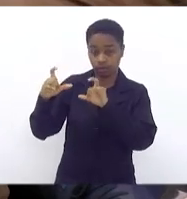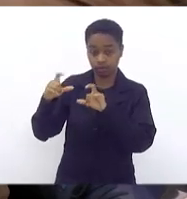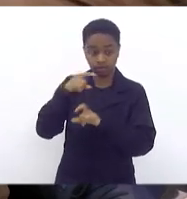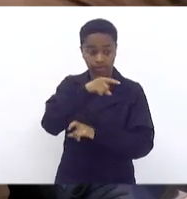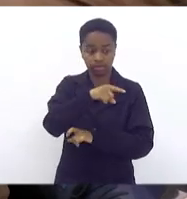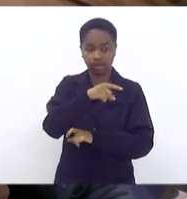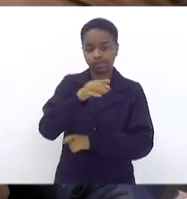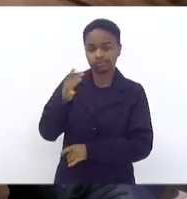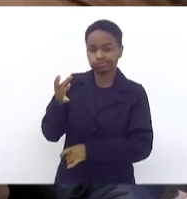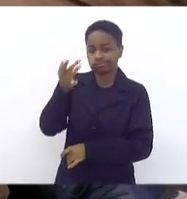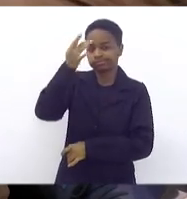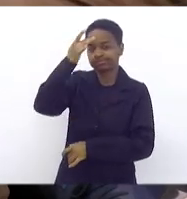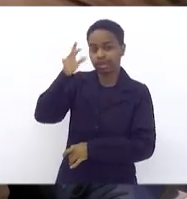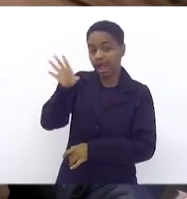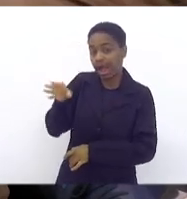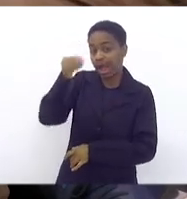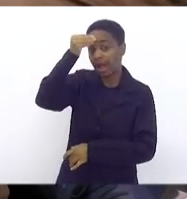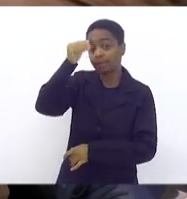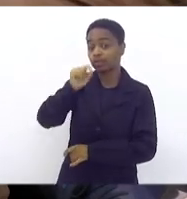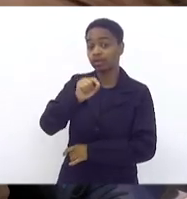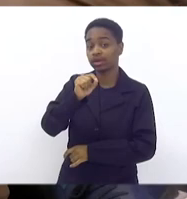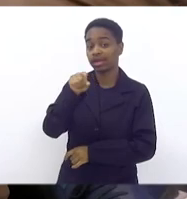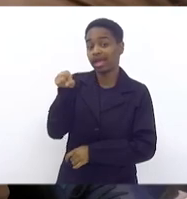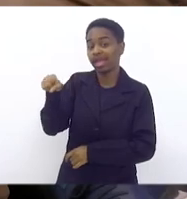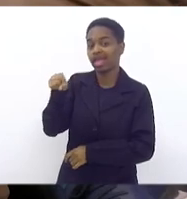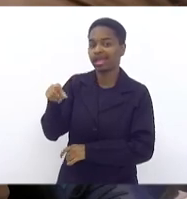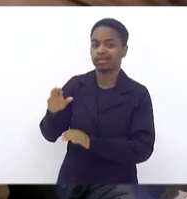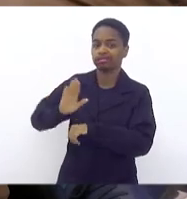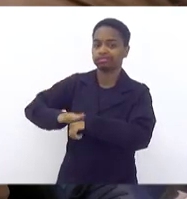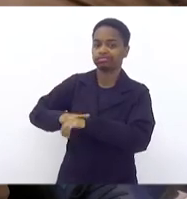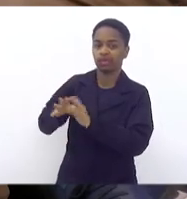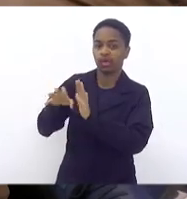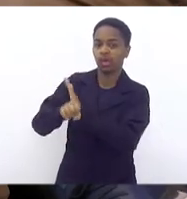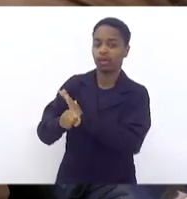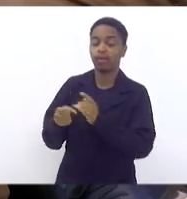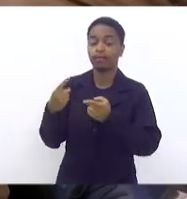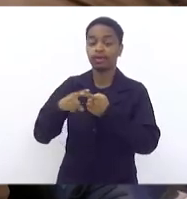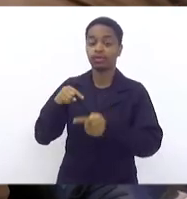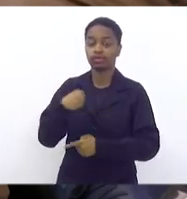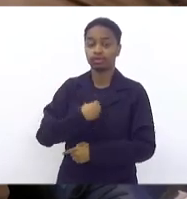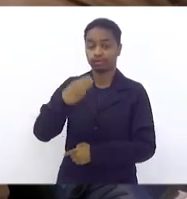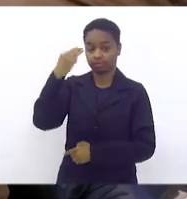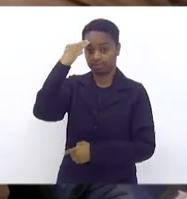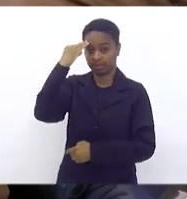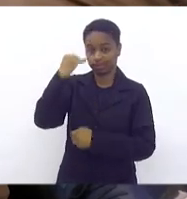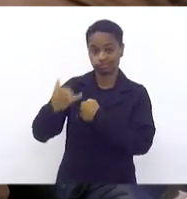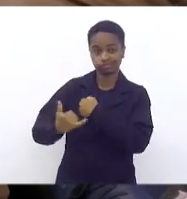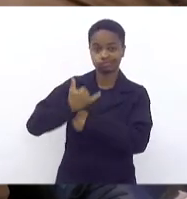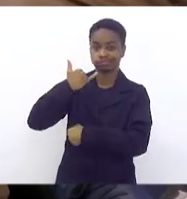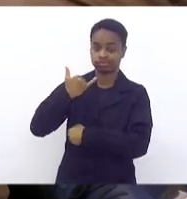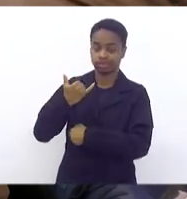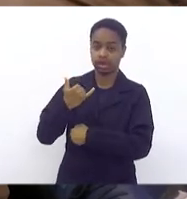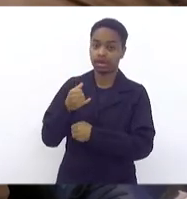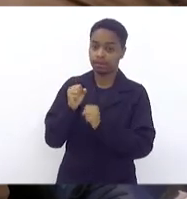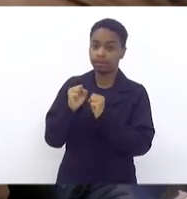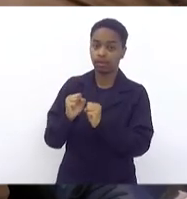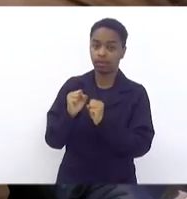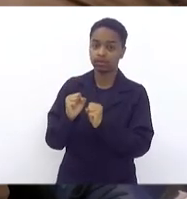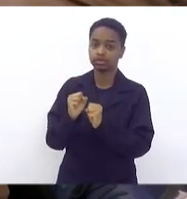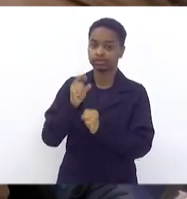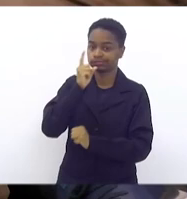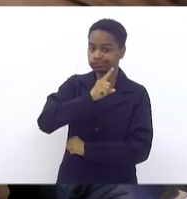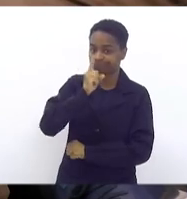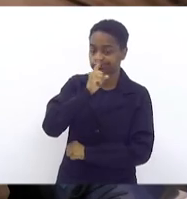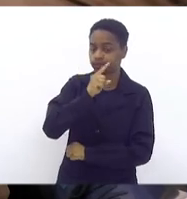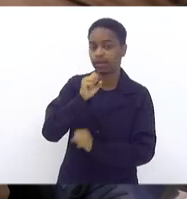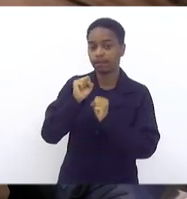aprende que aquela pessoa é o autor do crime porque a nossa memória ela ela é